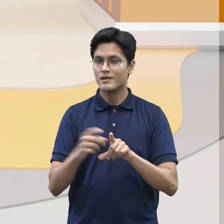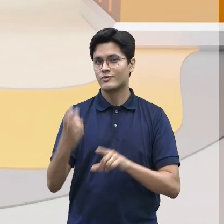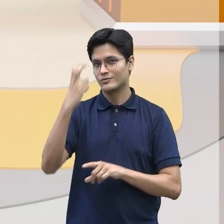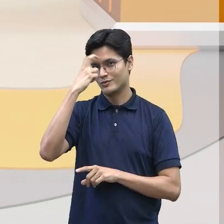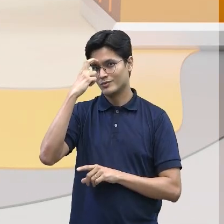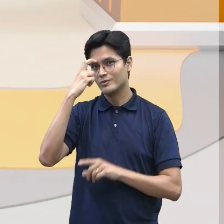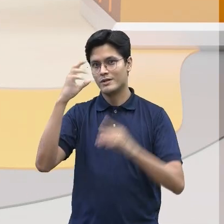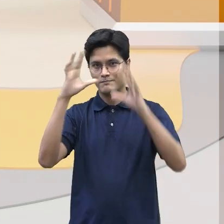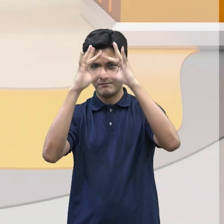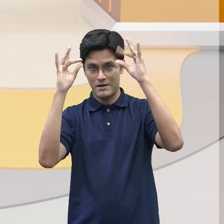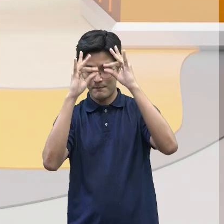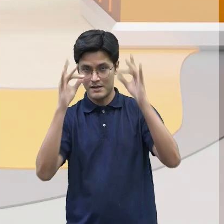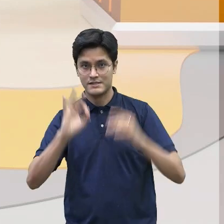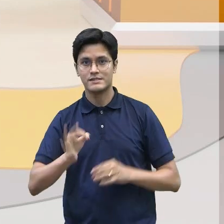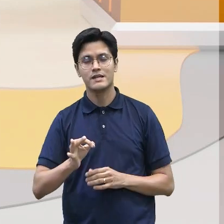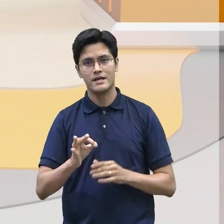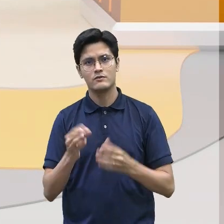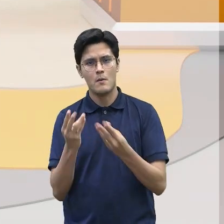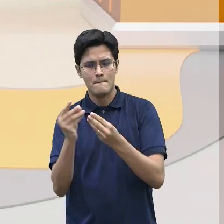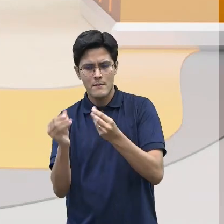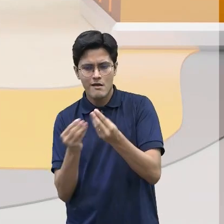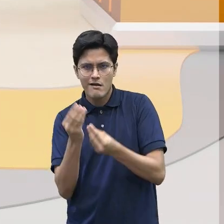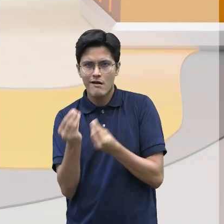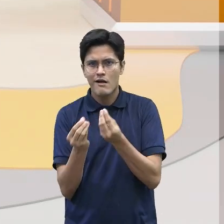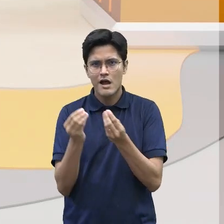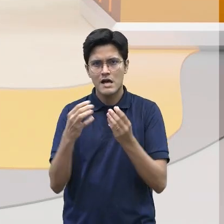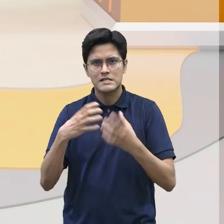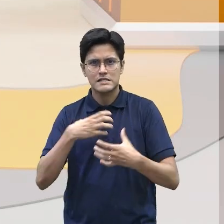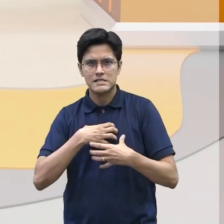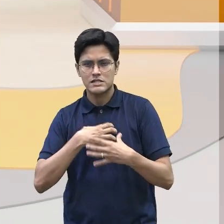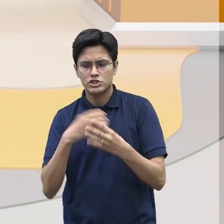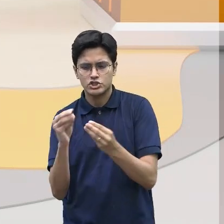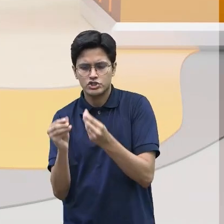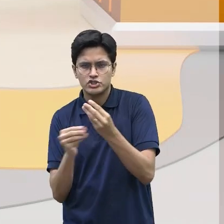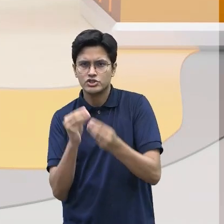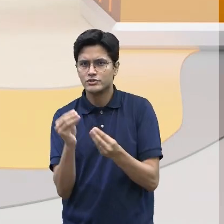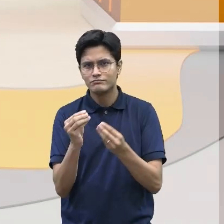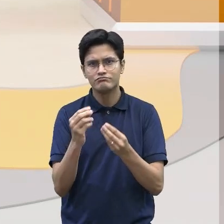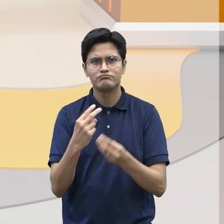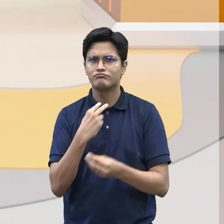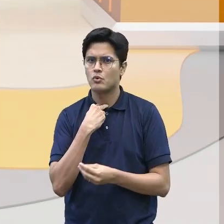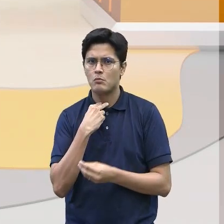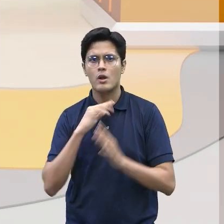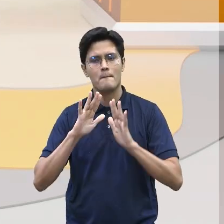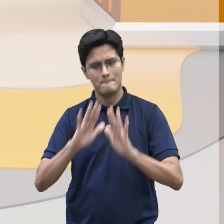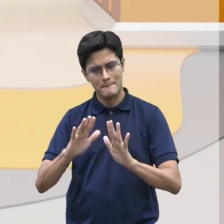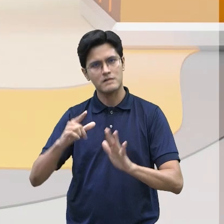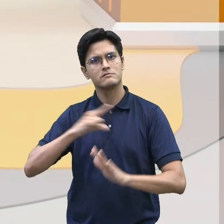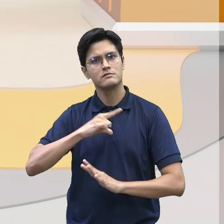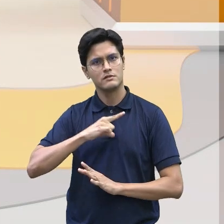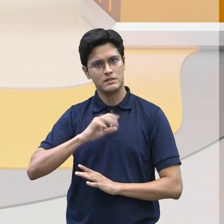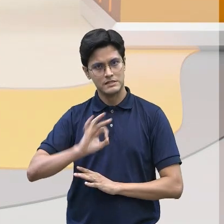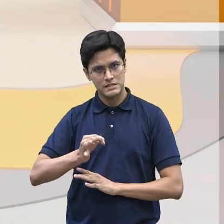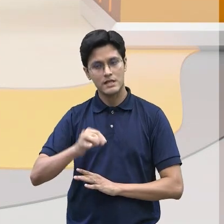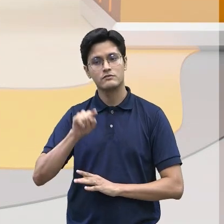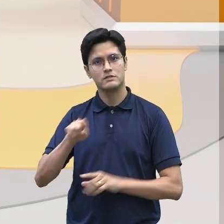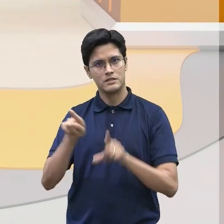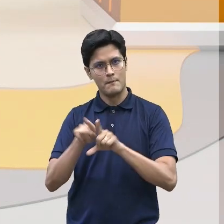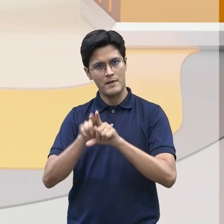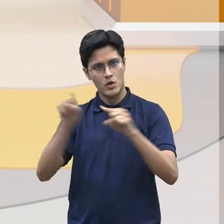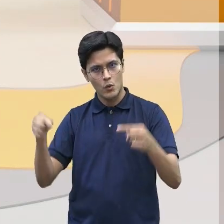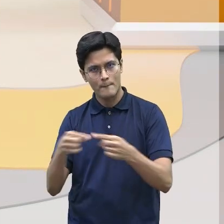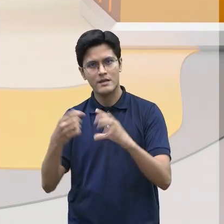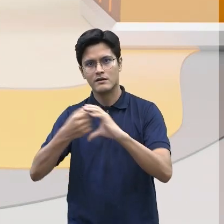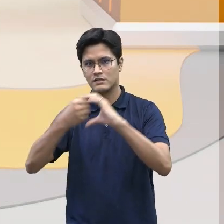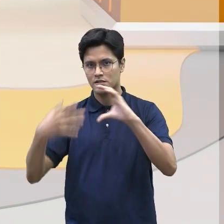pegar, mas eu sei que ela existe e ela faz referência a uma característica de um determinado povo, certo?